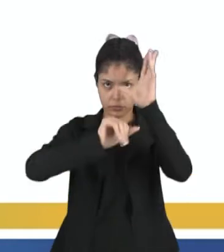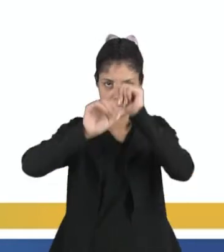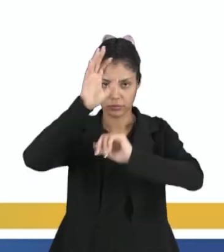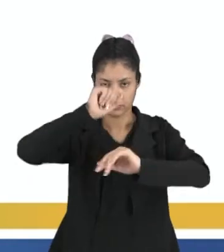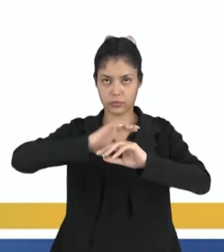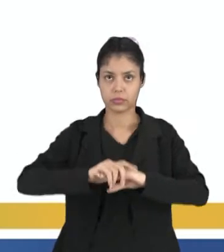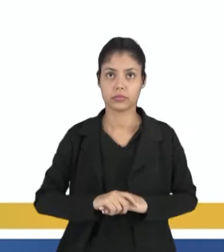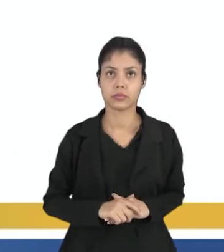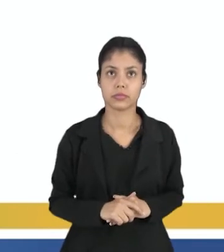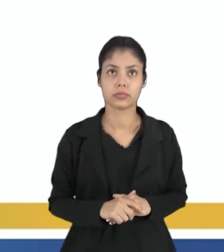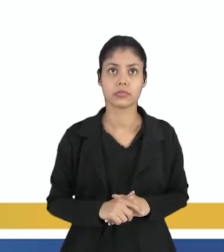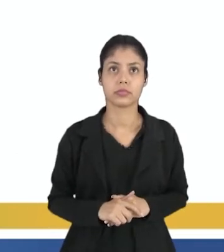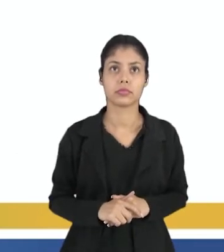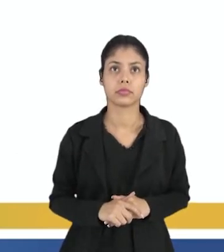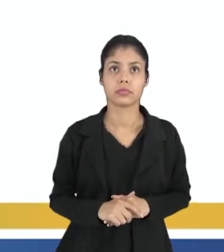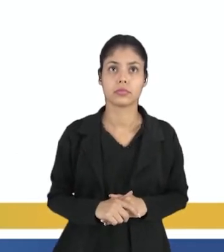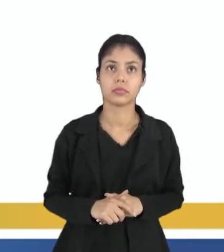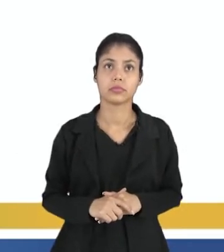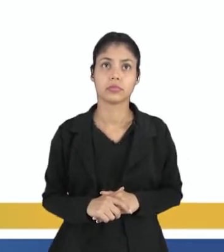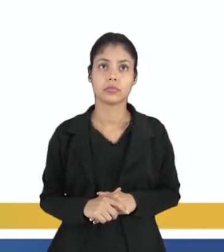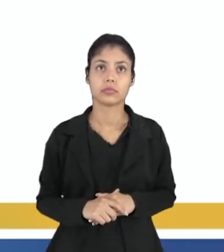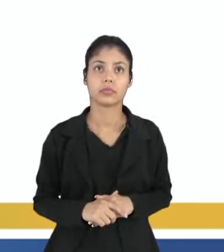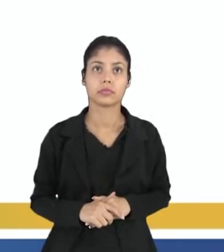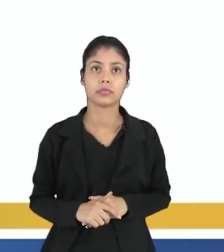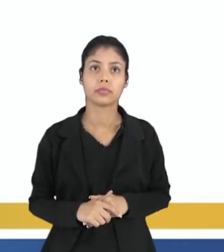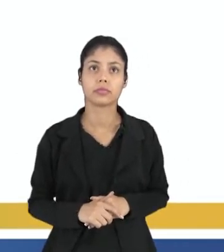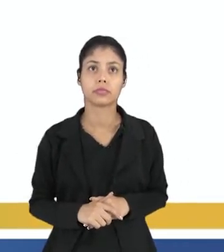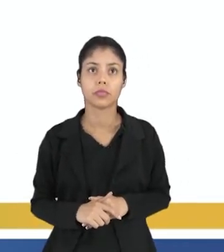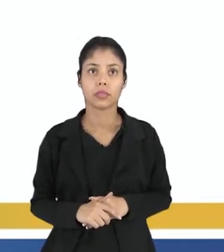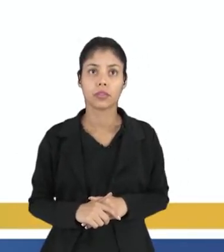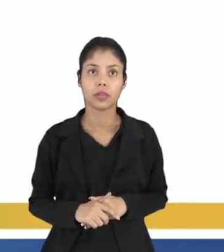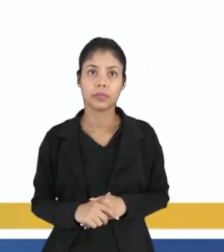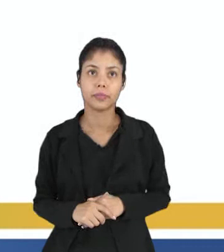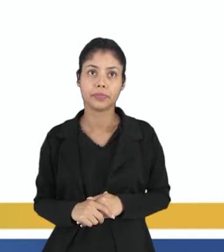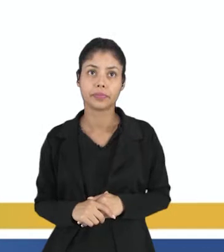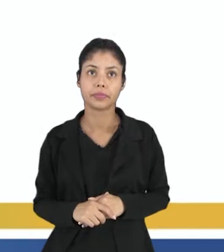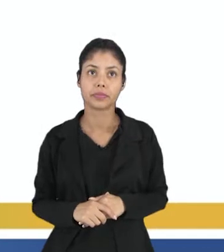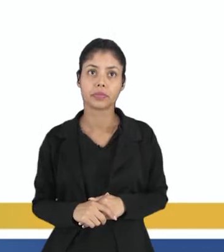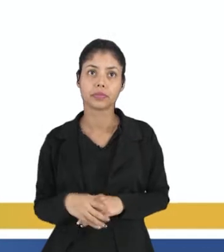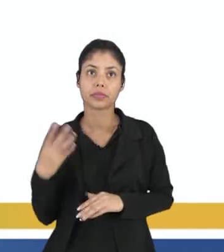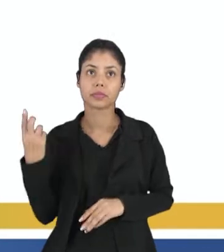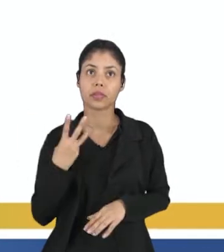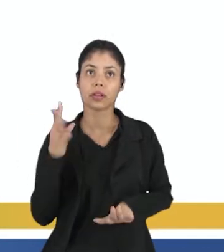alguns aprendizados. Vamos